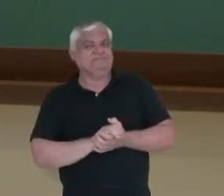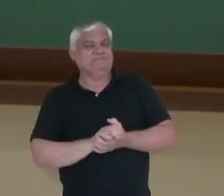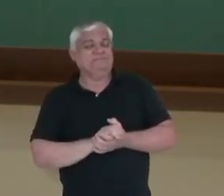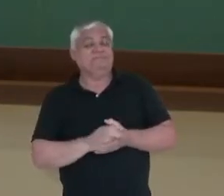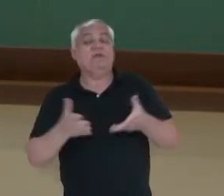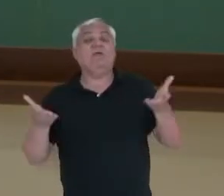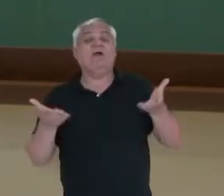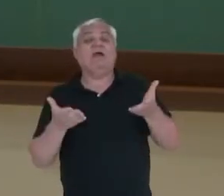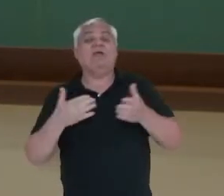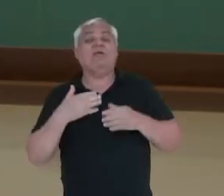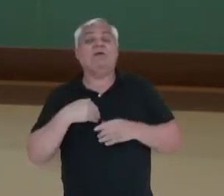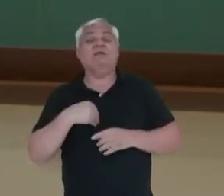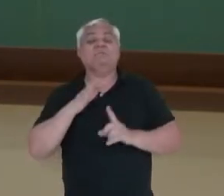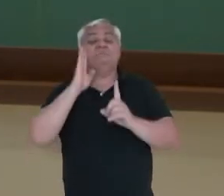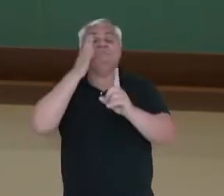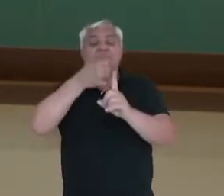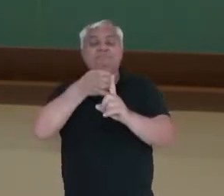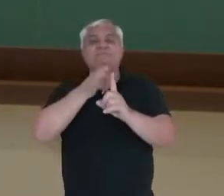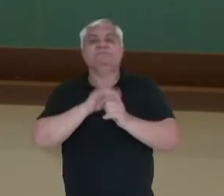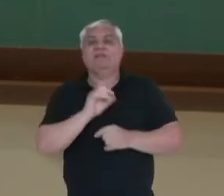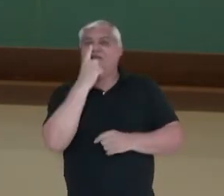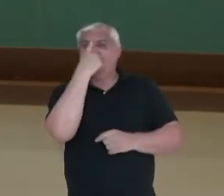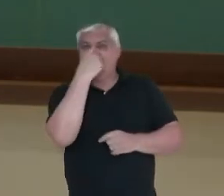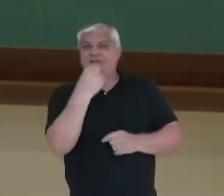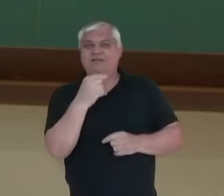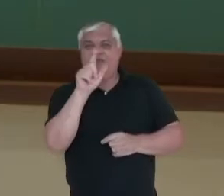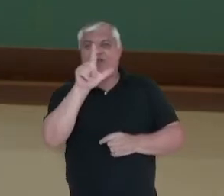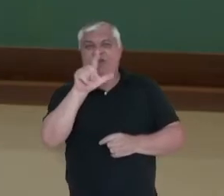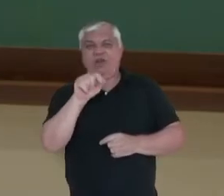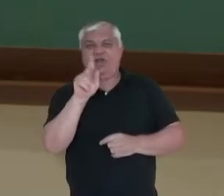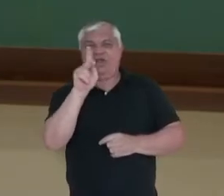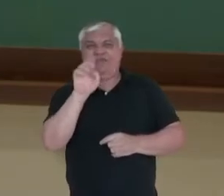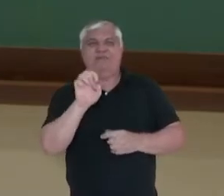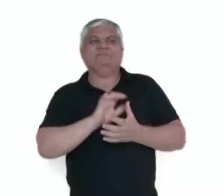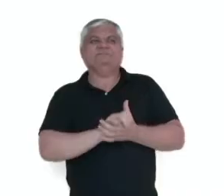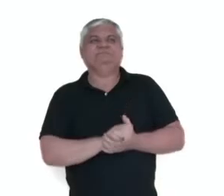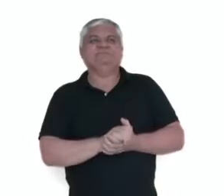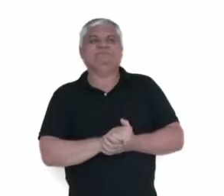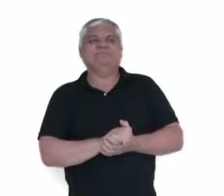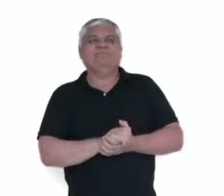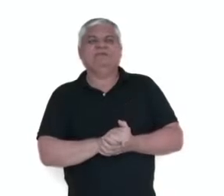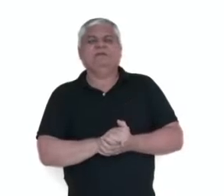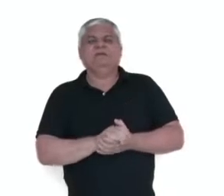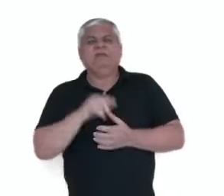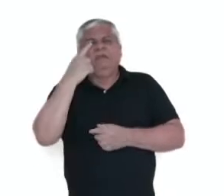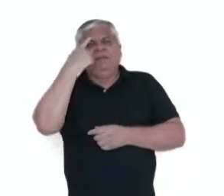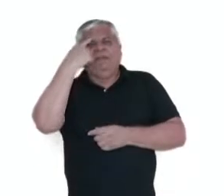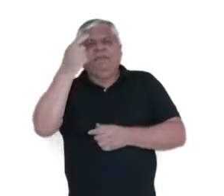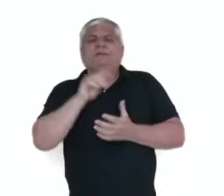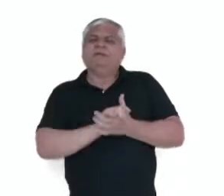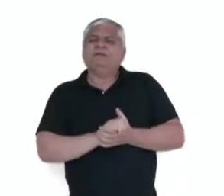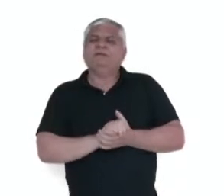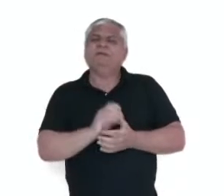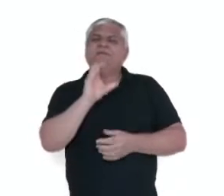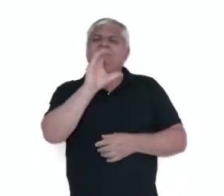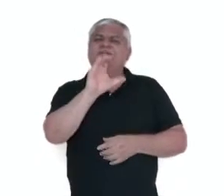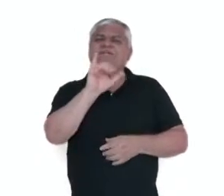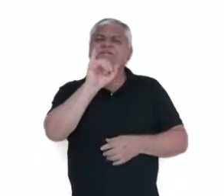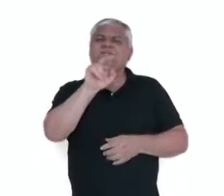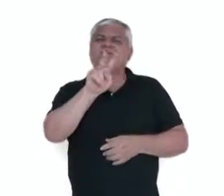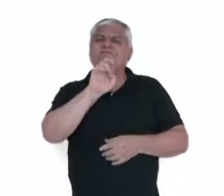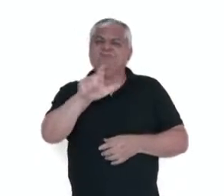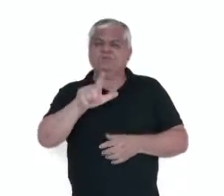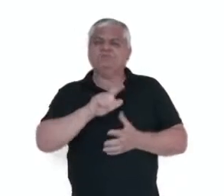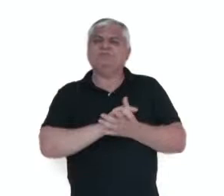vamos analisar é o John Locke. Primeiro, entender então a ideia de estado civil. Se o estado de natureza é esse